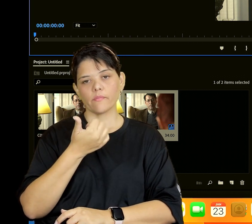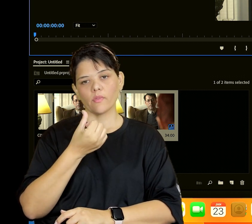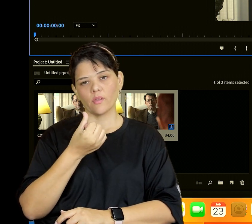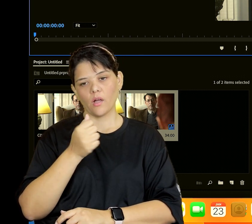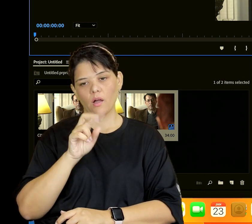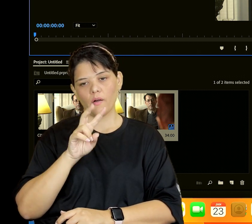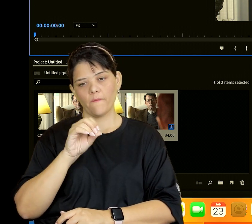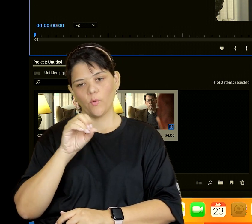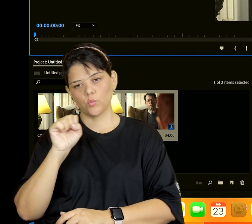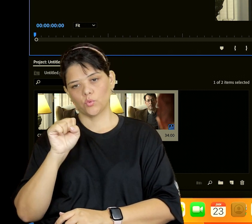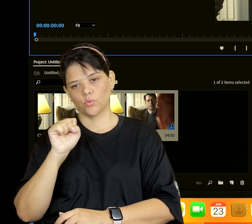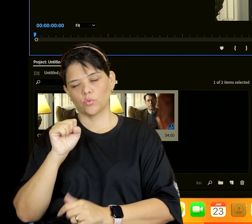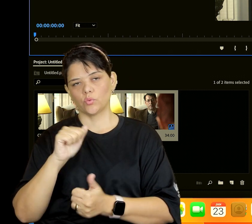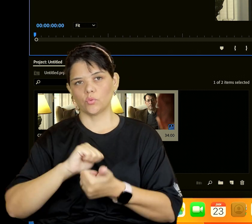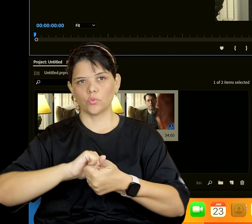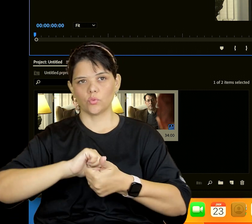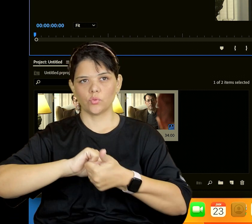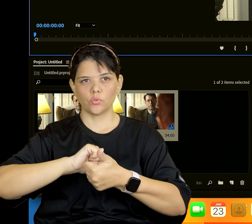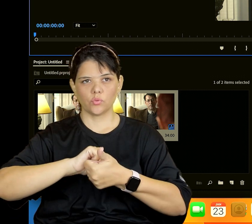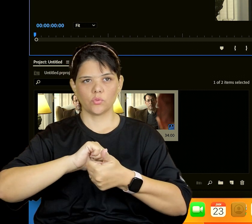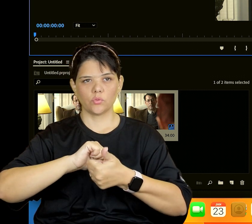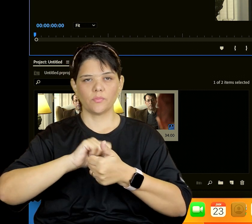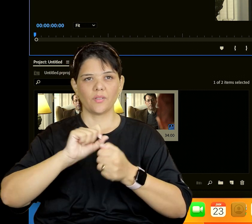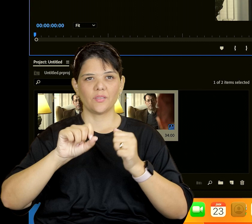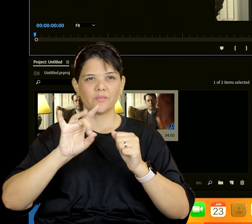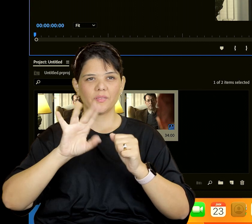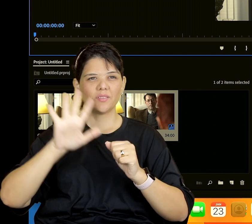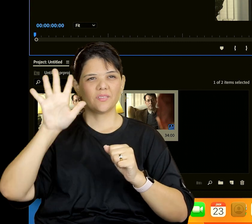você vai estar editando tipo nada, vai estar tudo borrado.